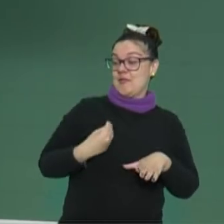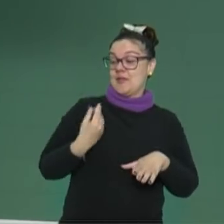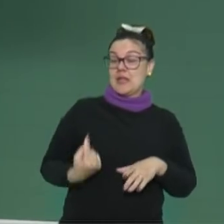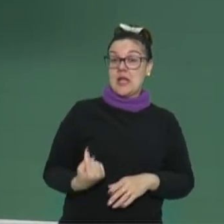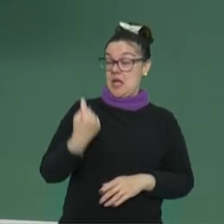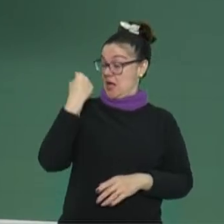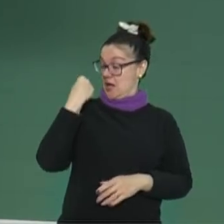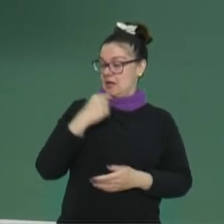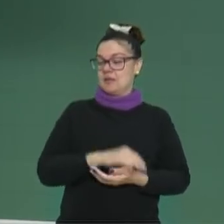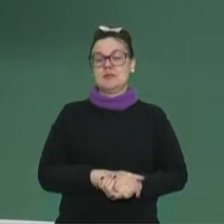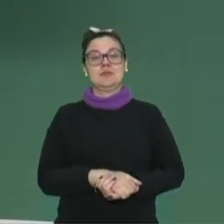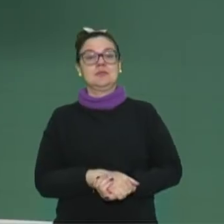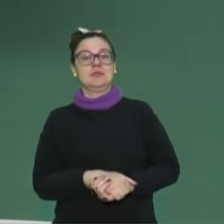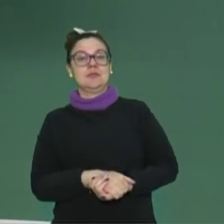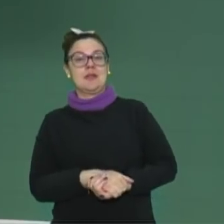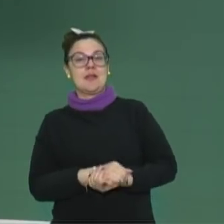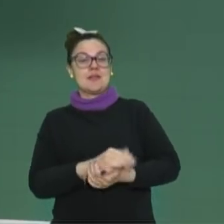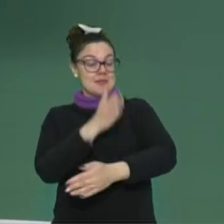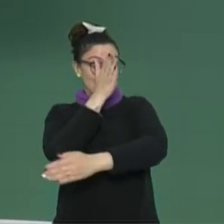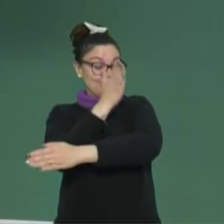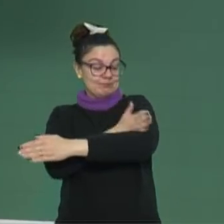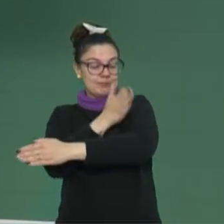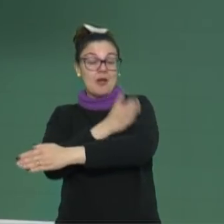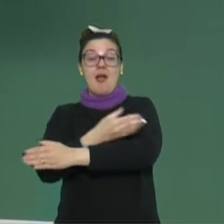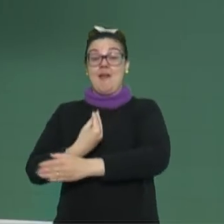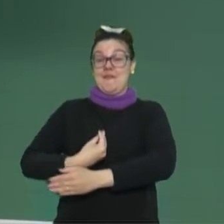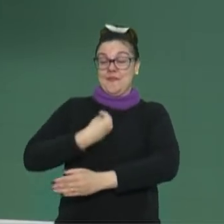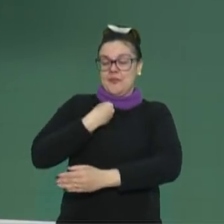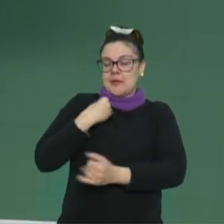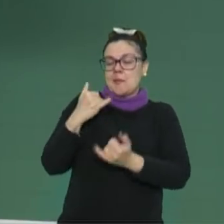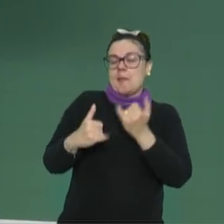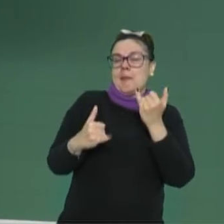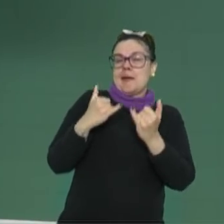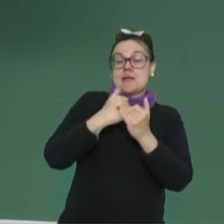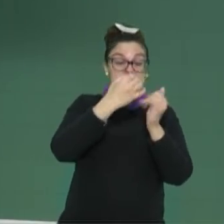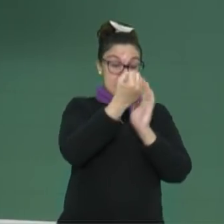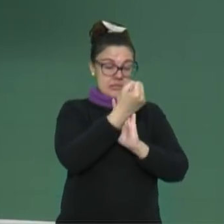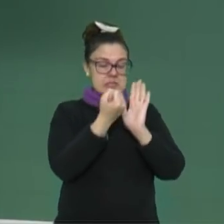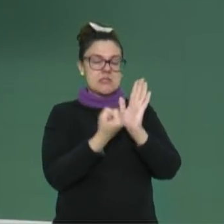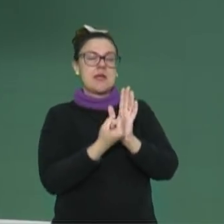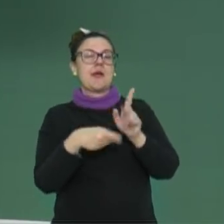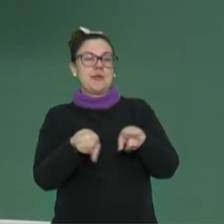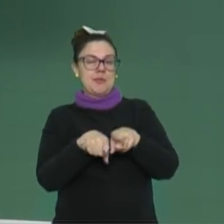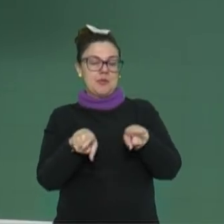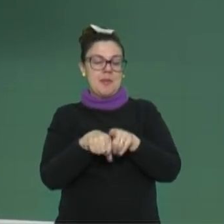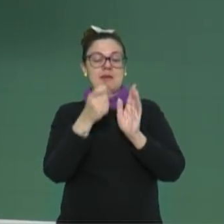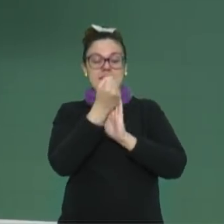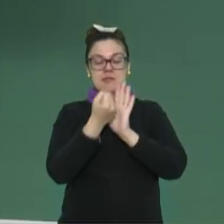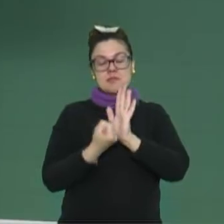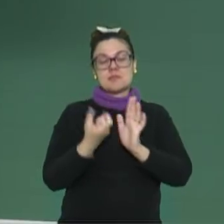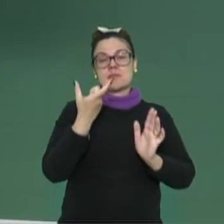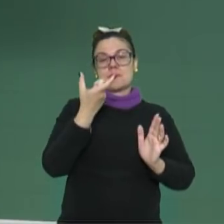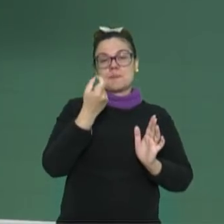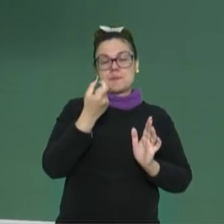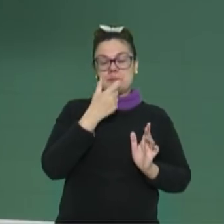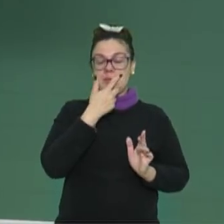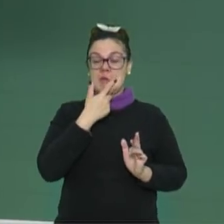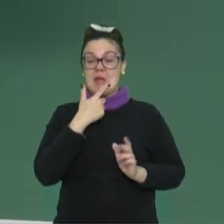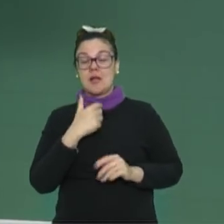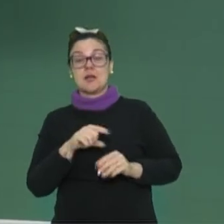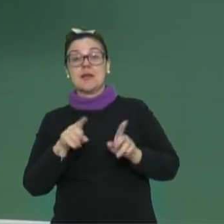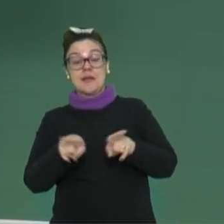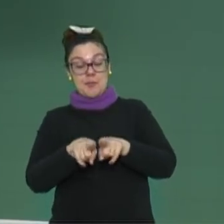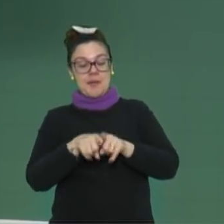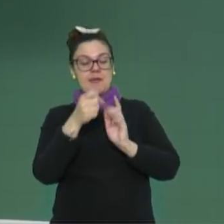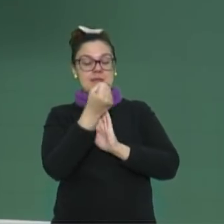que durante muito tempo talvez a vida foi muito parecida. No último século, né, no século passado, século XX, e nesse século, no